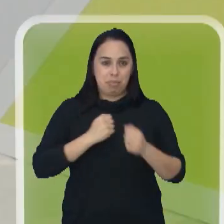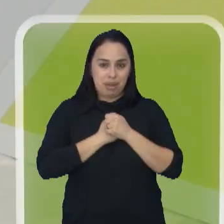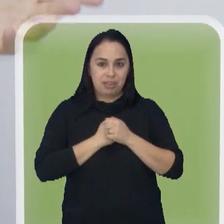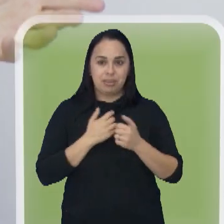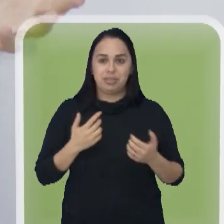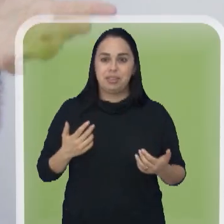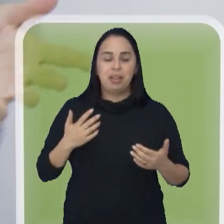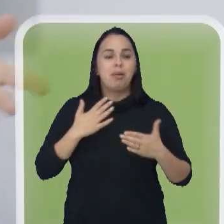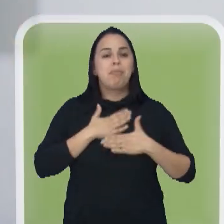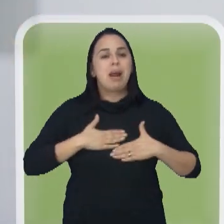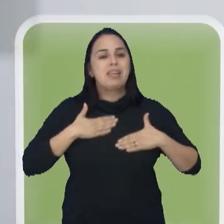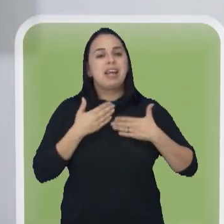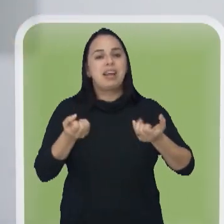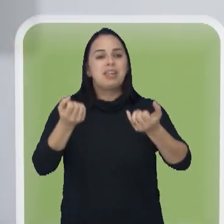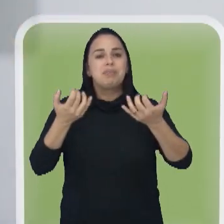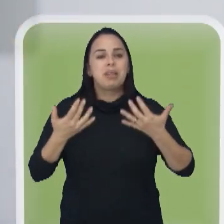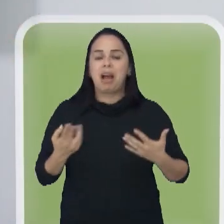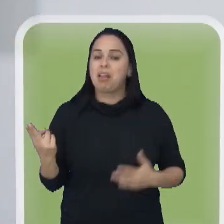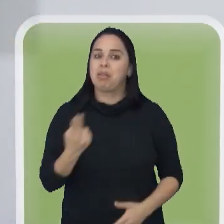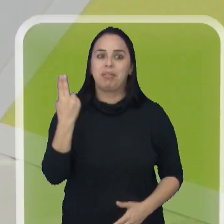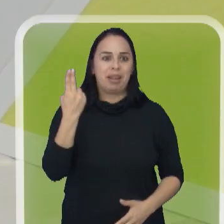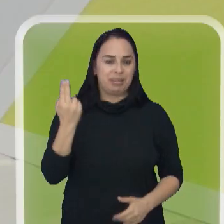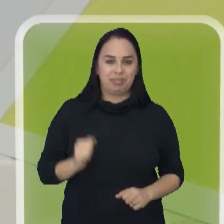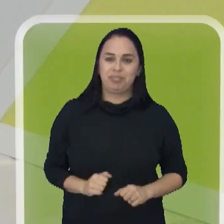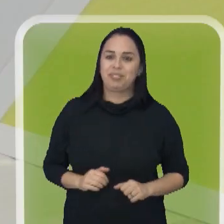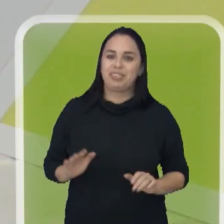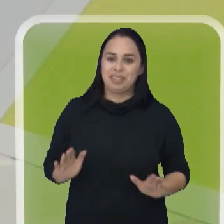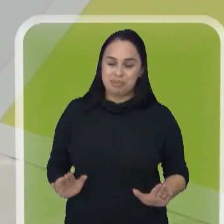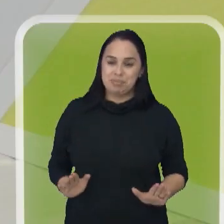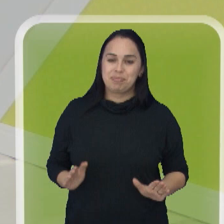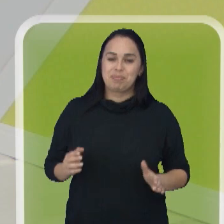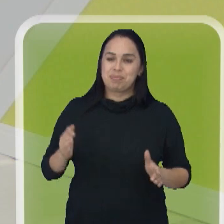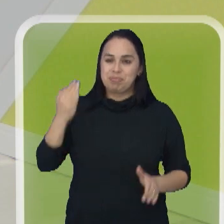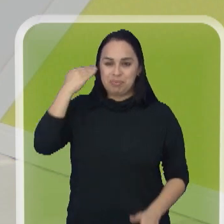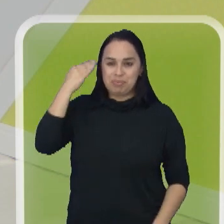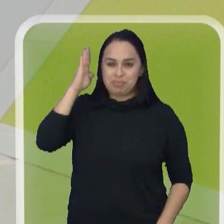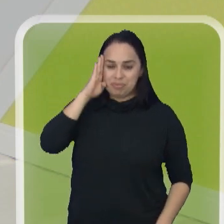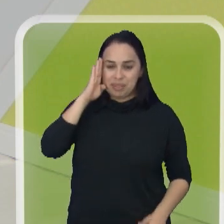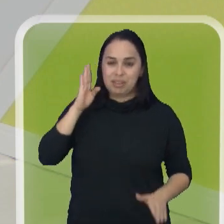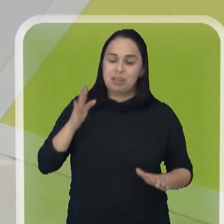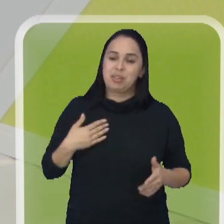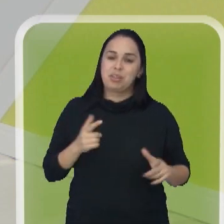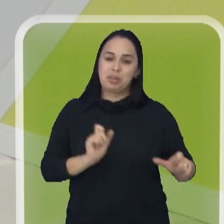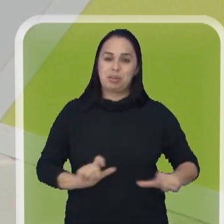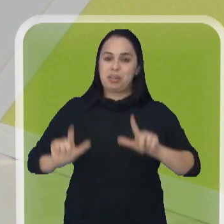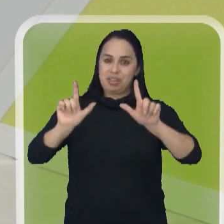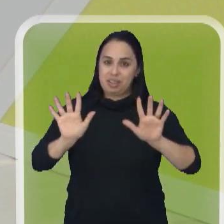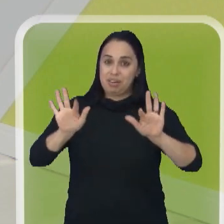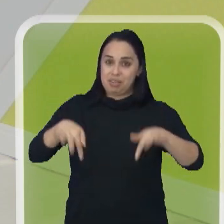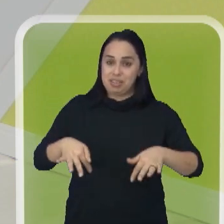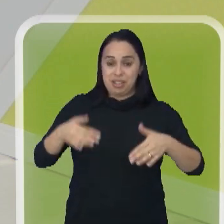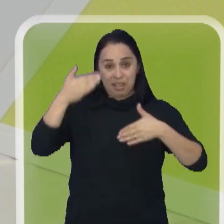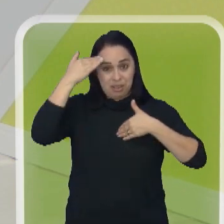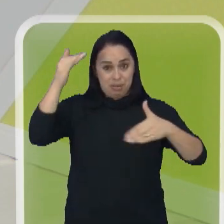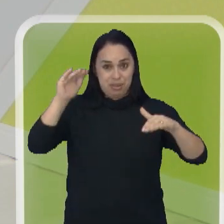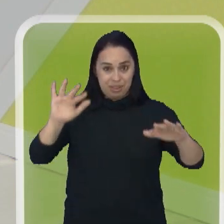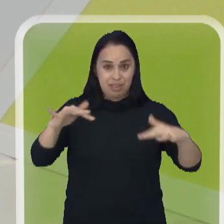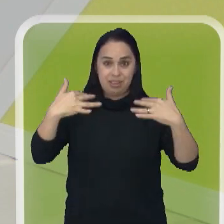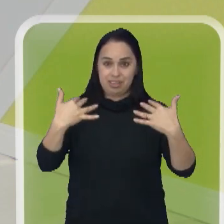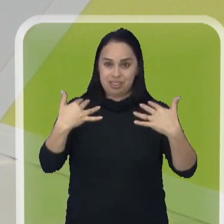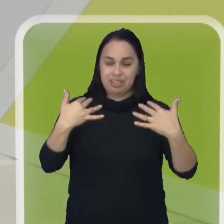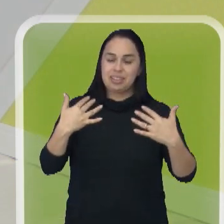foi um prazer inenarrável estar em mais um Hora do Esporte. Valeu, grande Brunão Castilho. Nós vamos chegando ao final do programa de hoje, agradecendo a sua